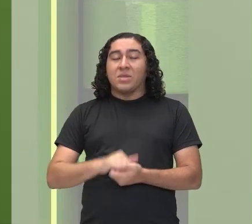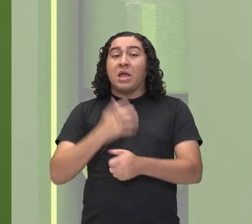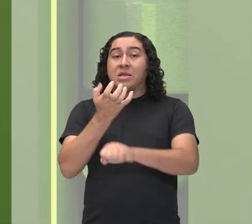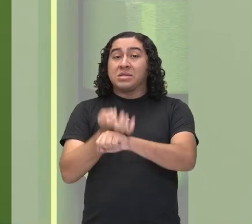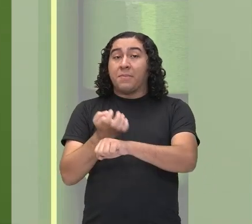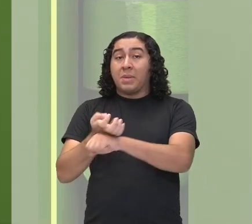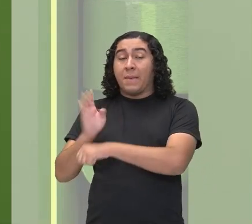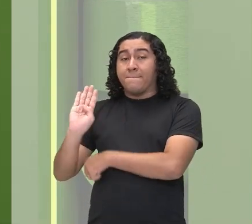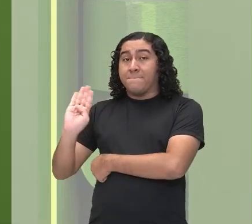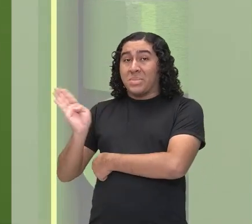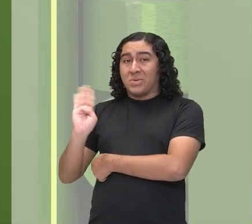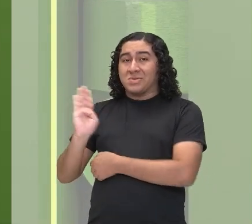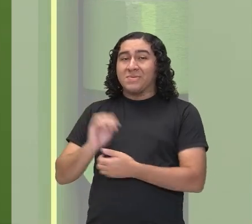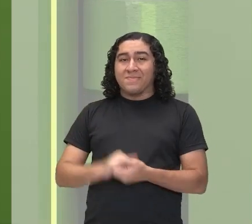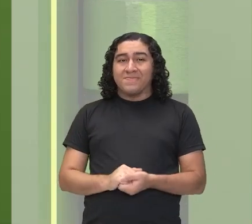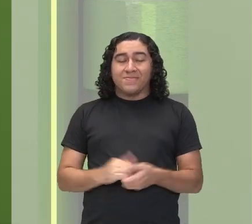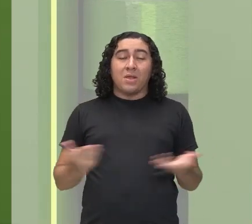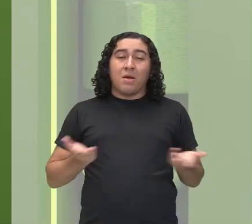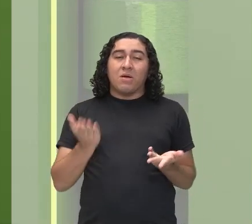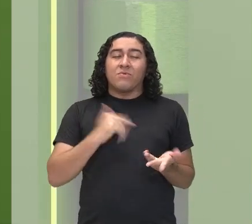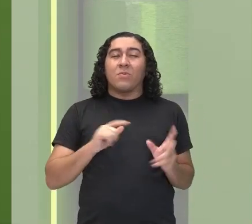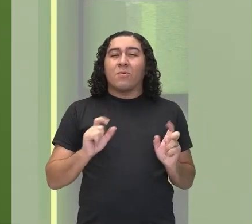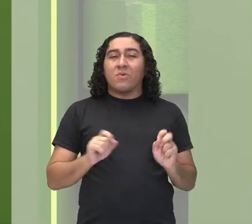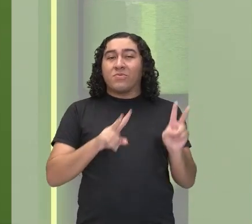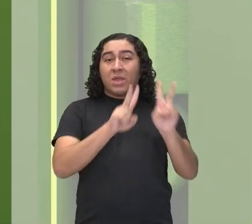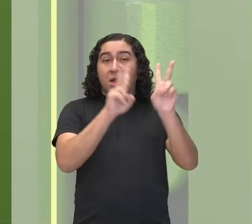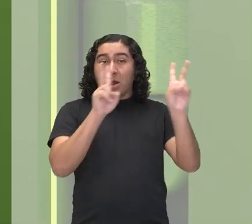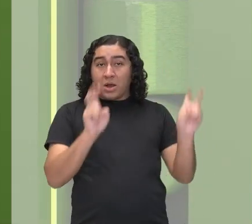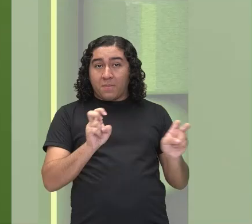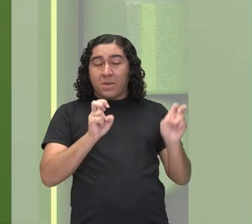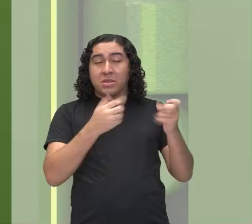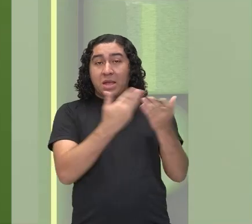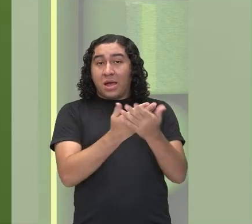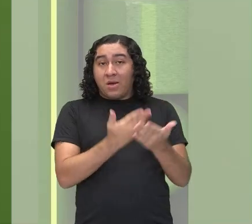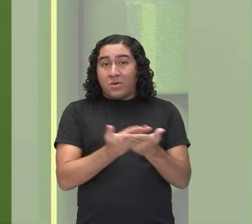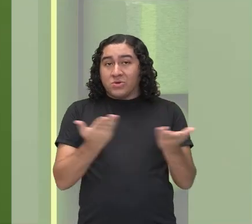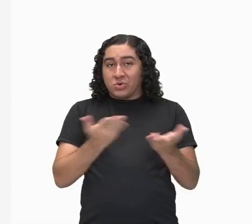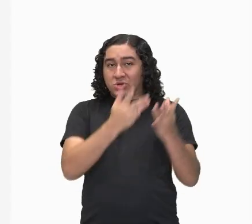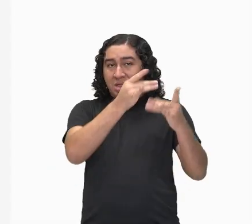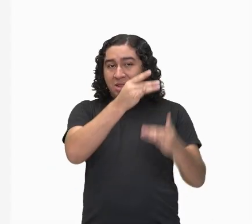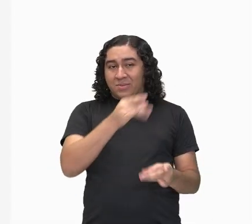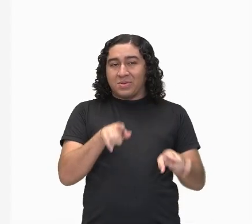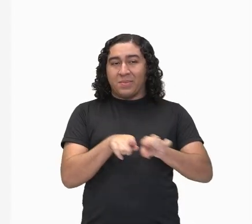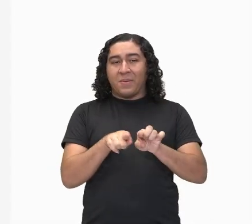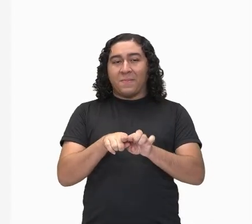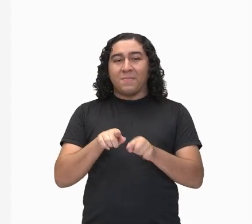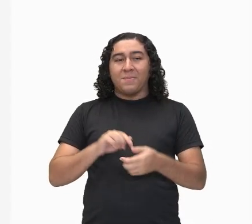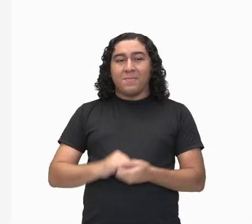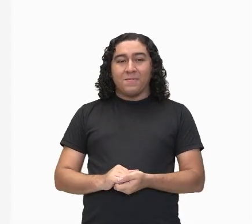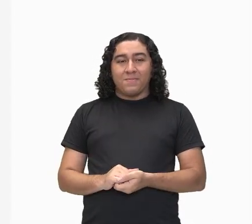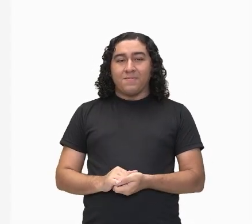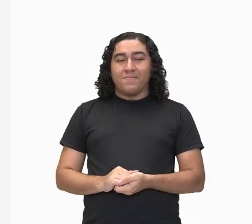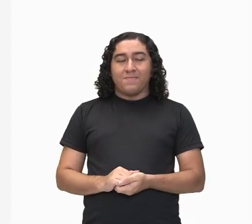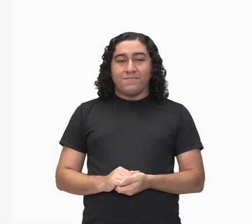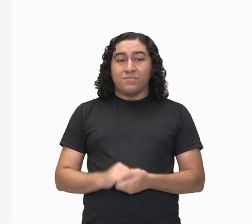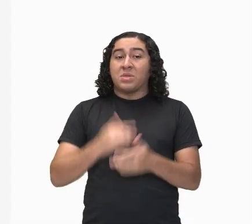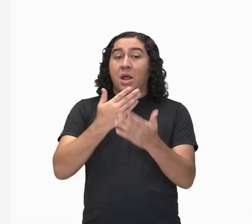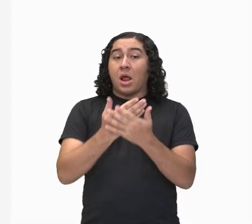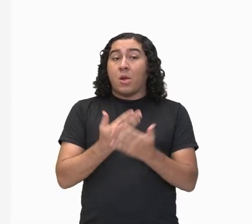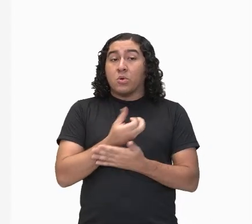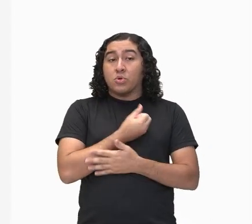de Biologia, e agora vamos olhar o objeto de conhecimento e o detalhamento da aula. A aula é de